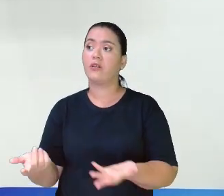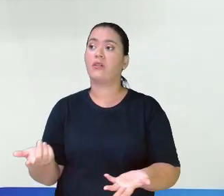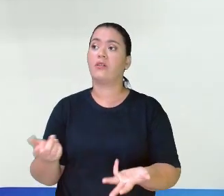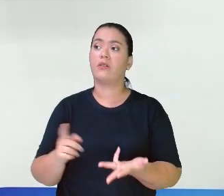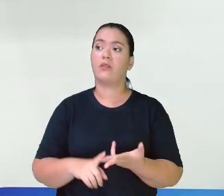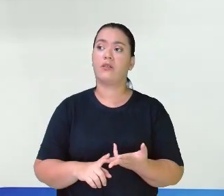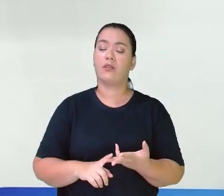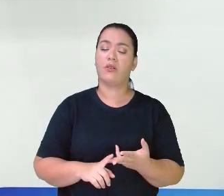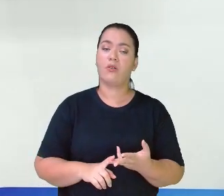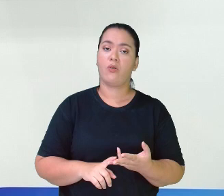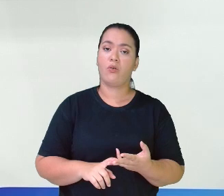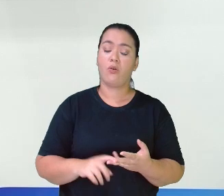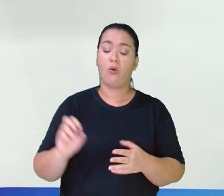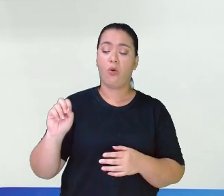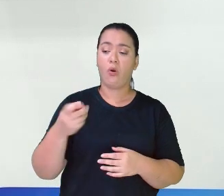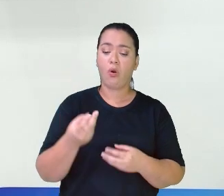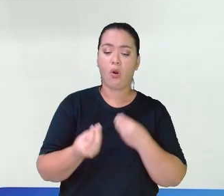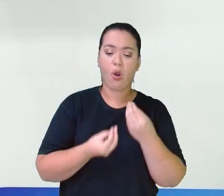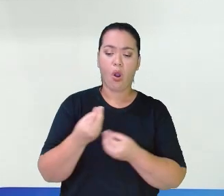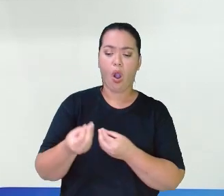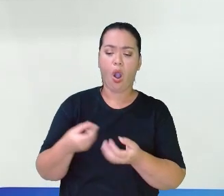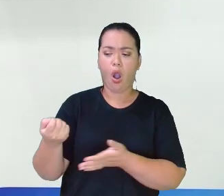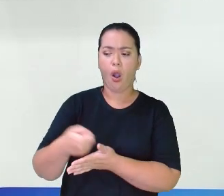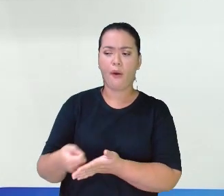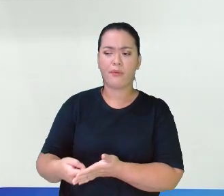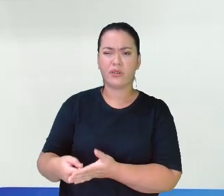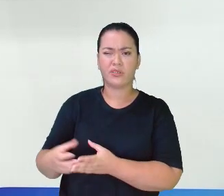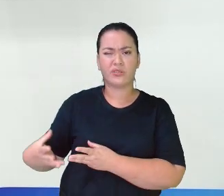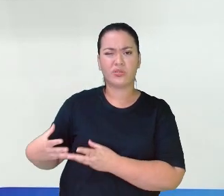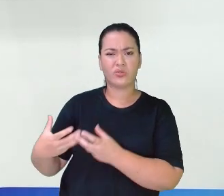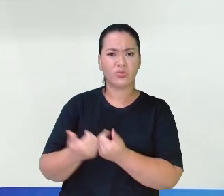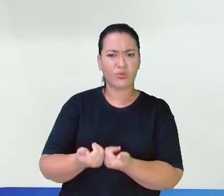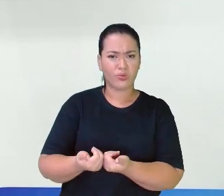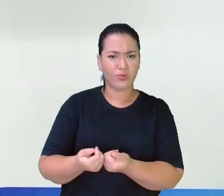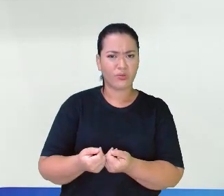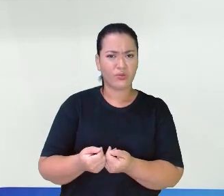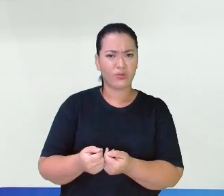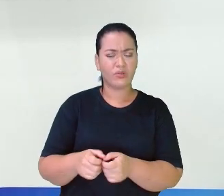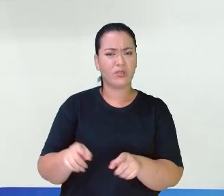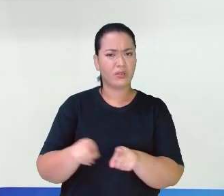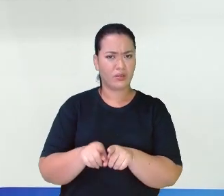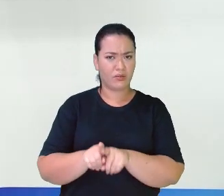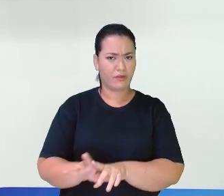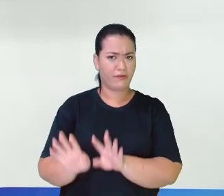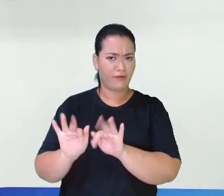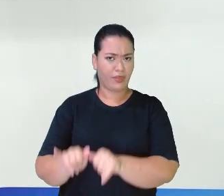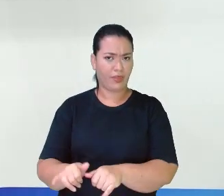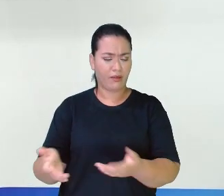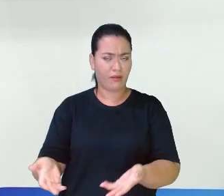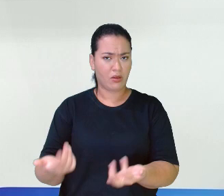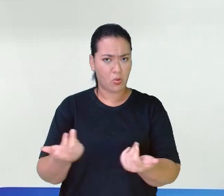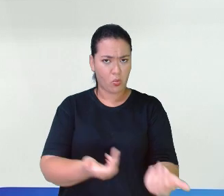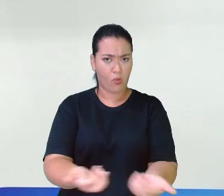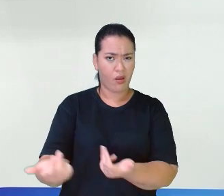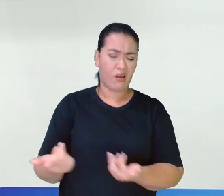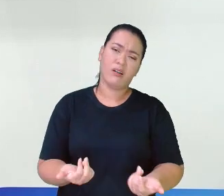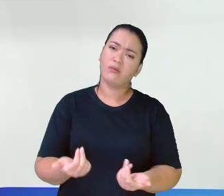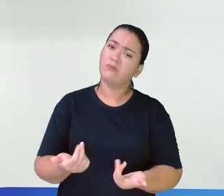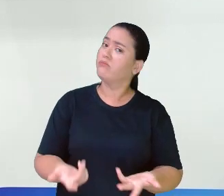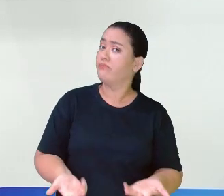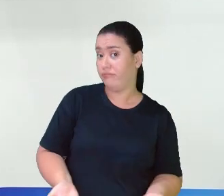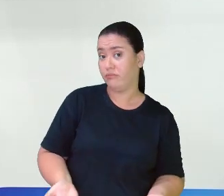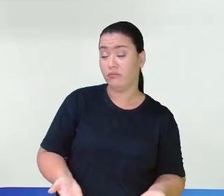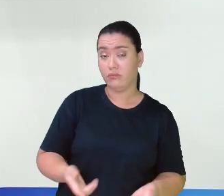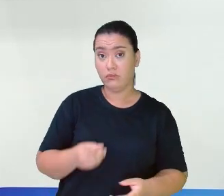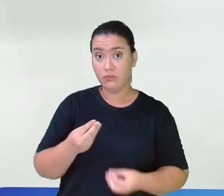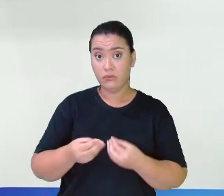seja a forma que desenvolveu ali o enredo. Será que todas vão terminar, ter o mesmo final, ter a mesma conclusão? Então,